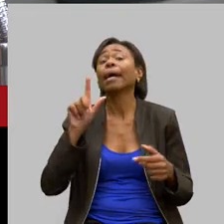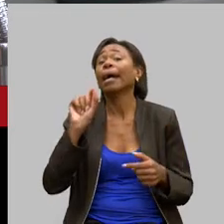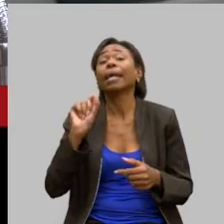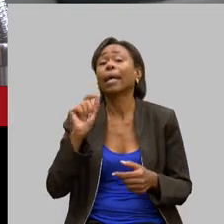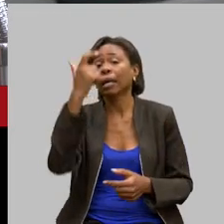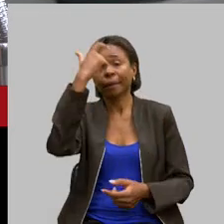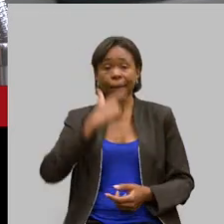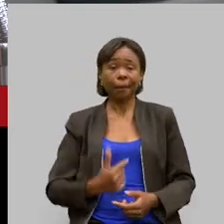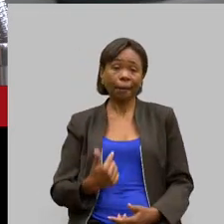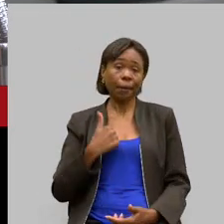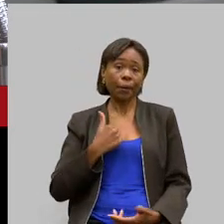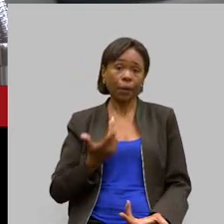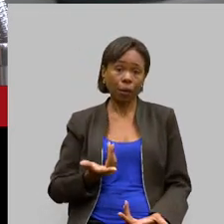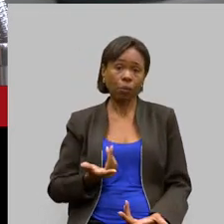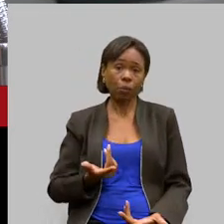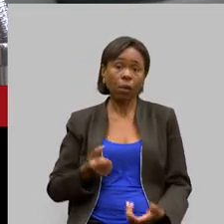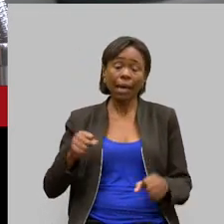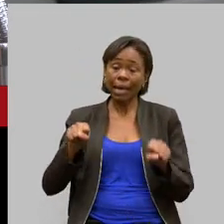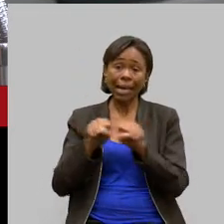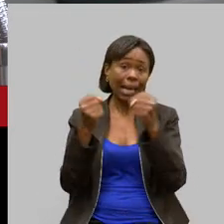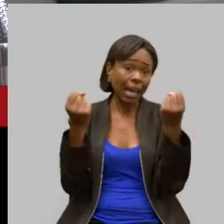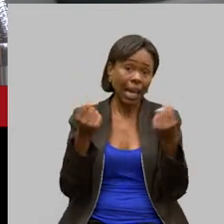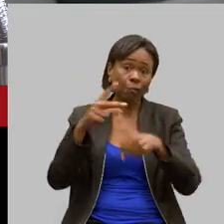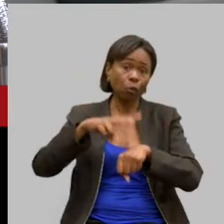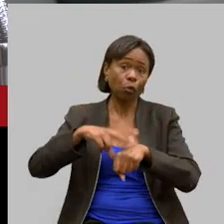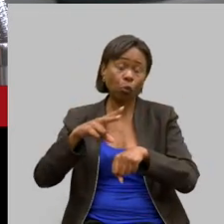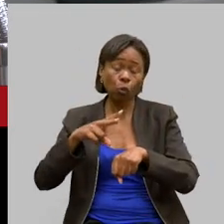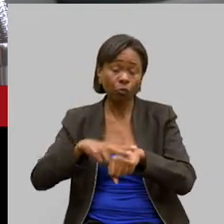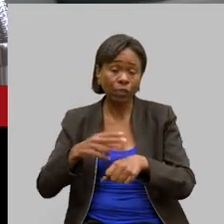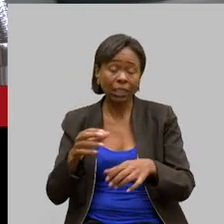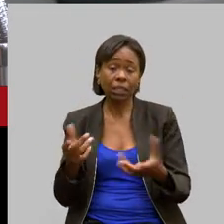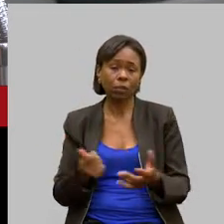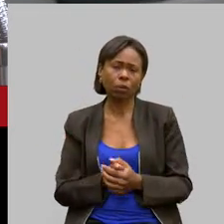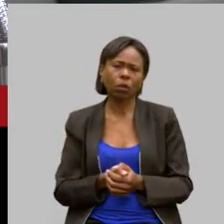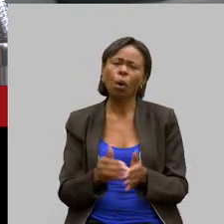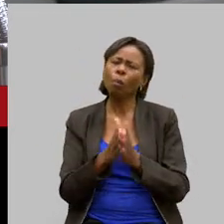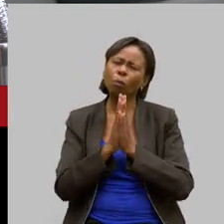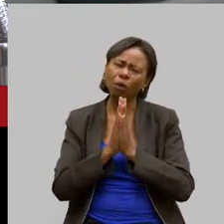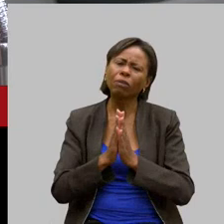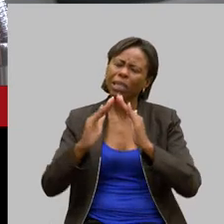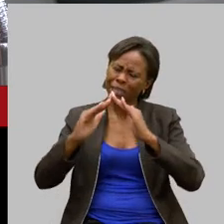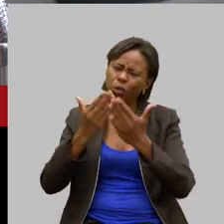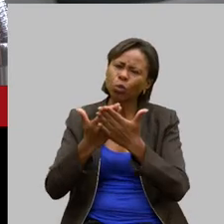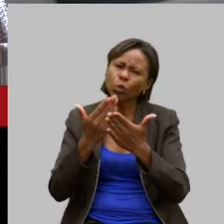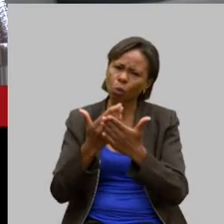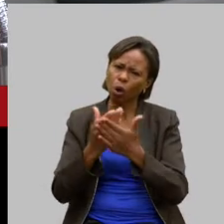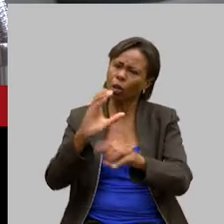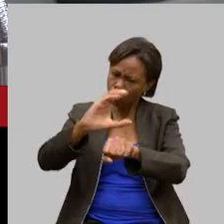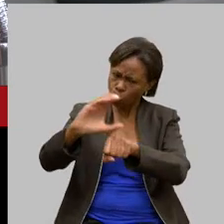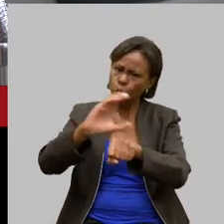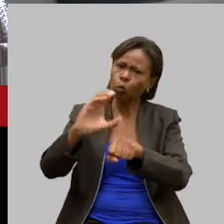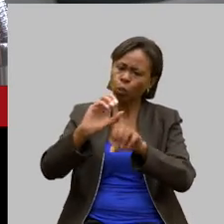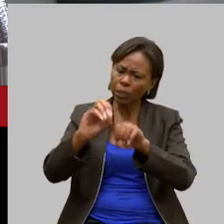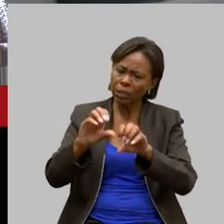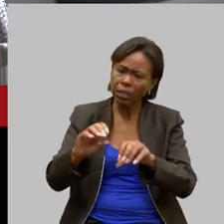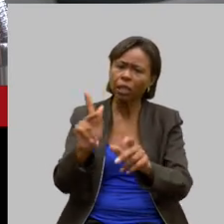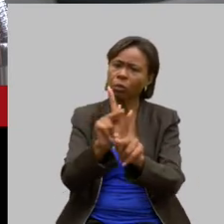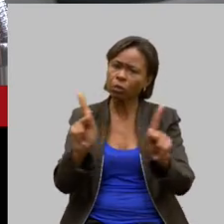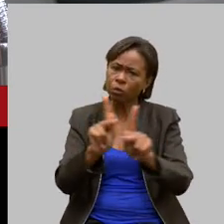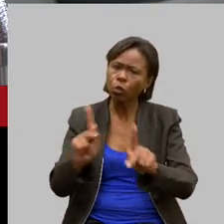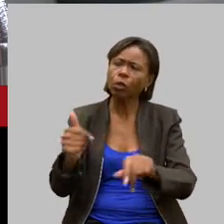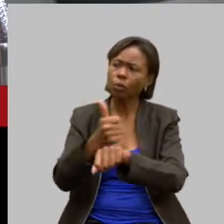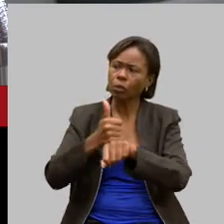quebra ele quebra os vidros escola capacitem por favor os professores os profissionais porque